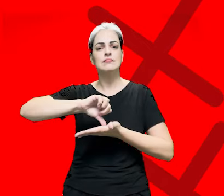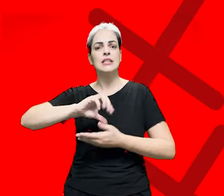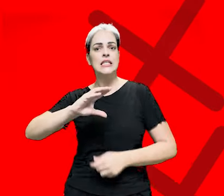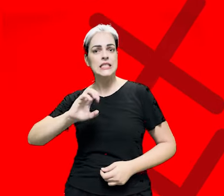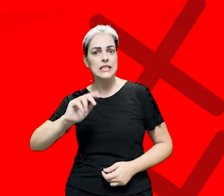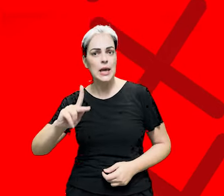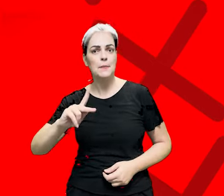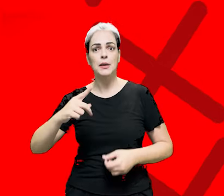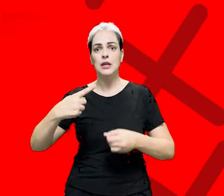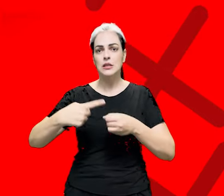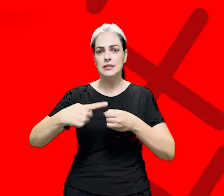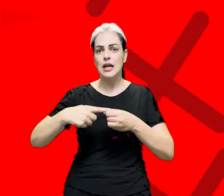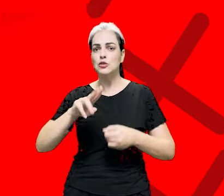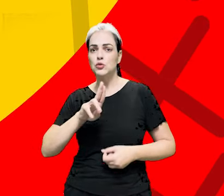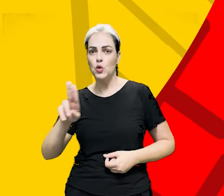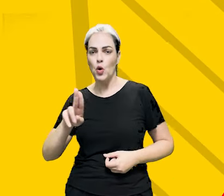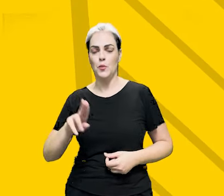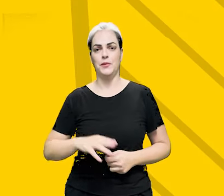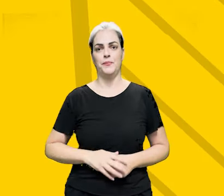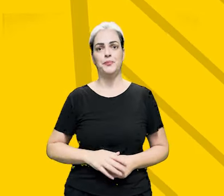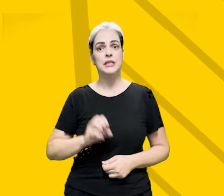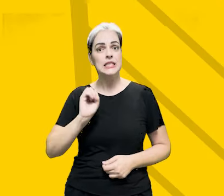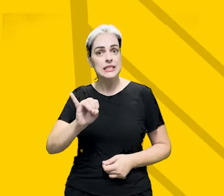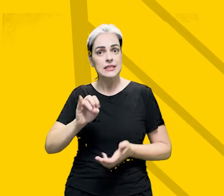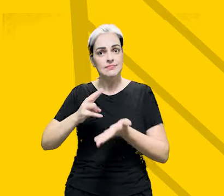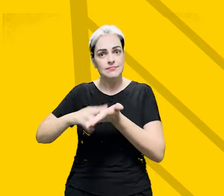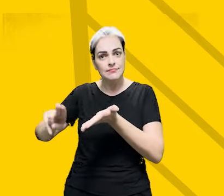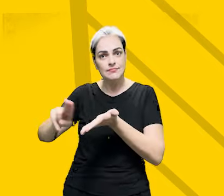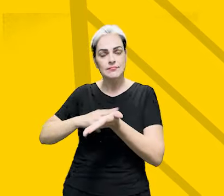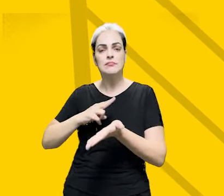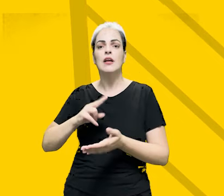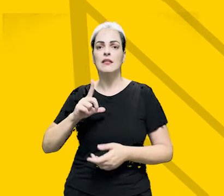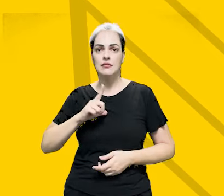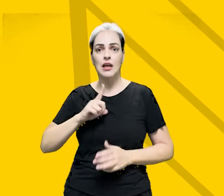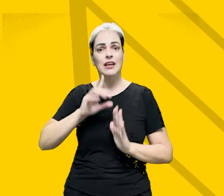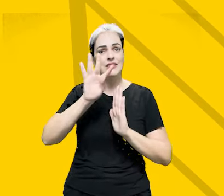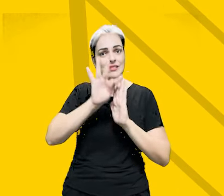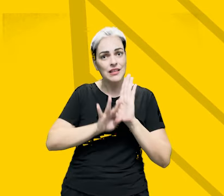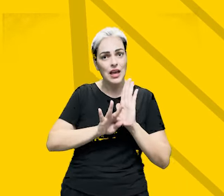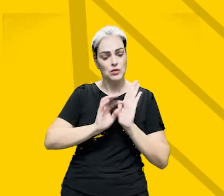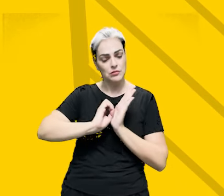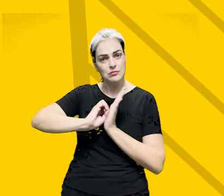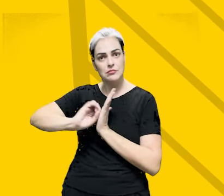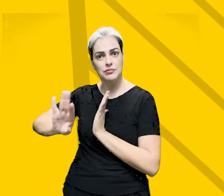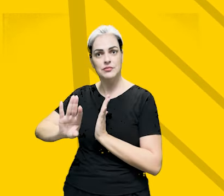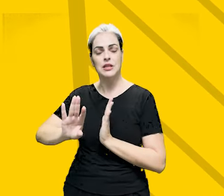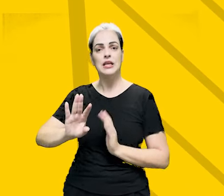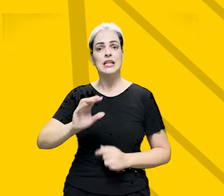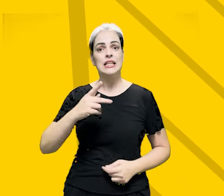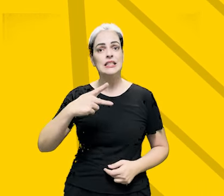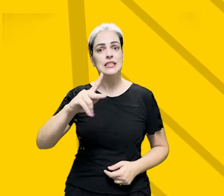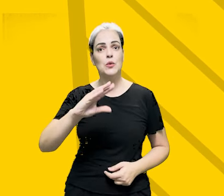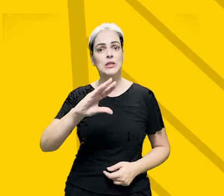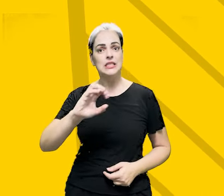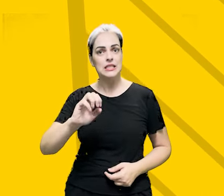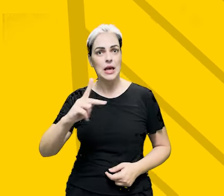ou nome da cidade de interesse. Por SMS, envie uma mensagem de texto com o CEP do seu interesse para o